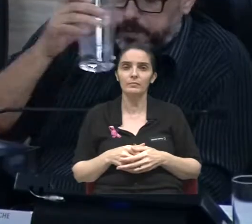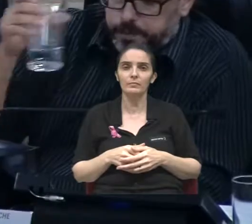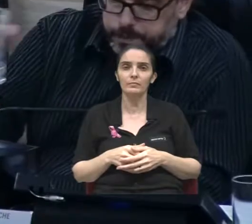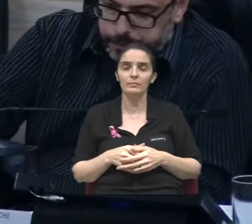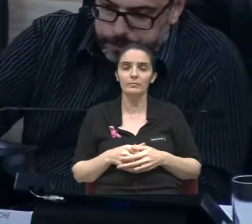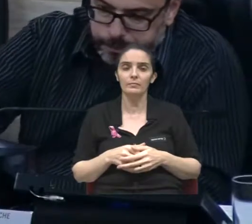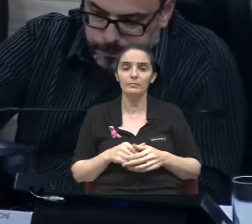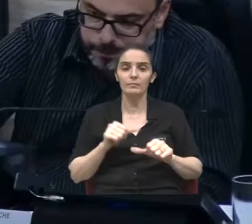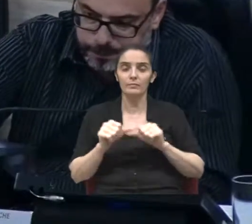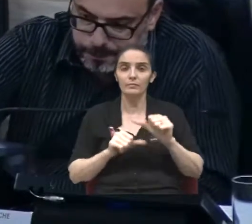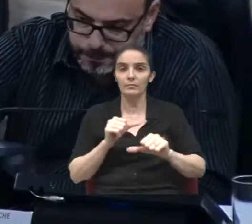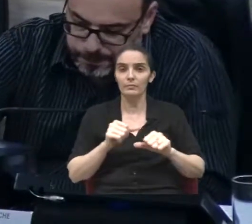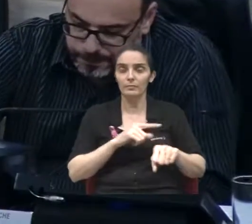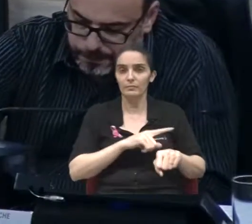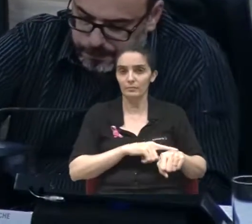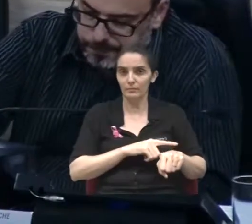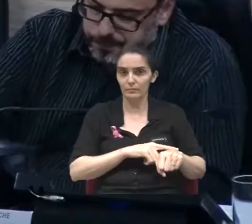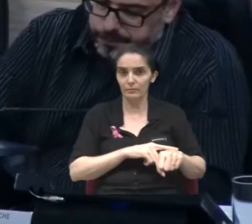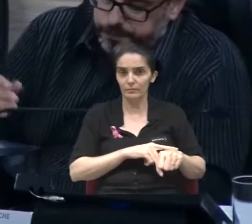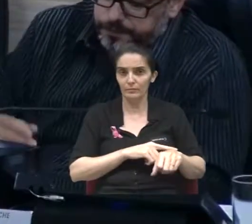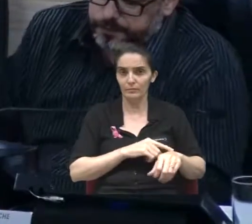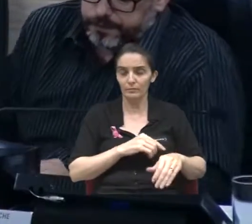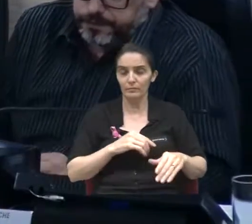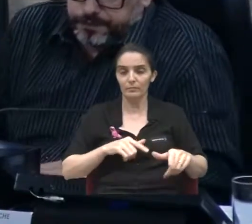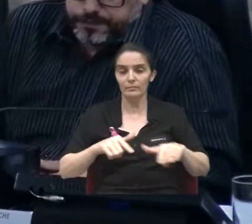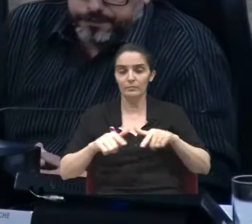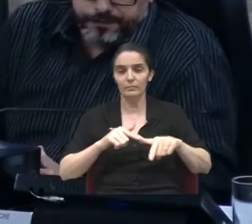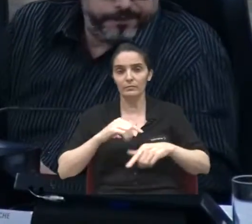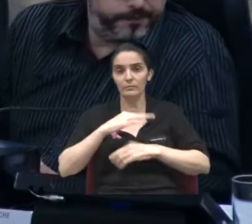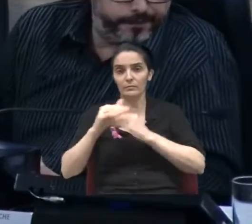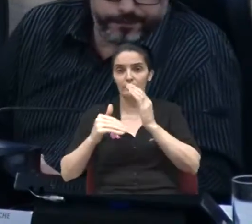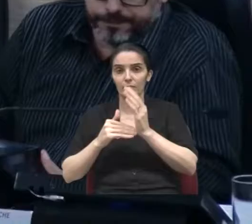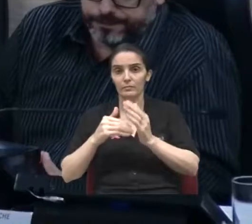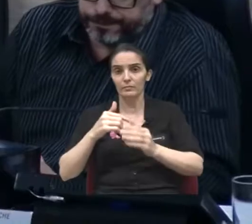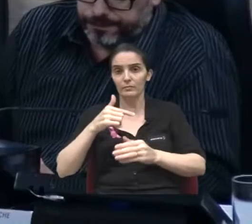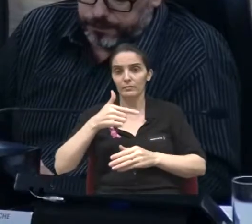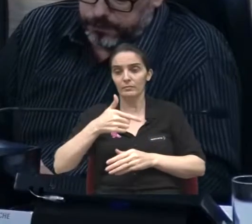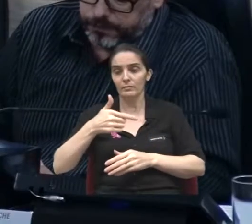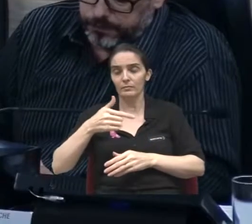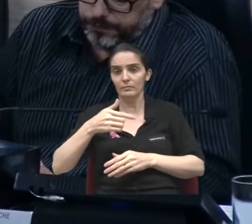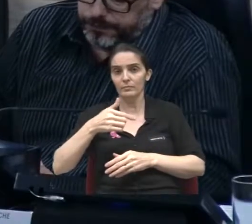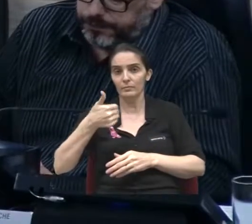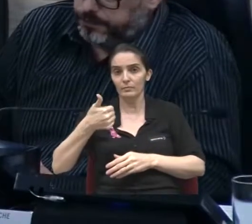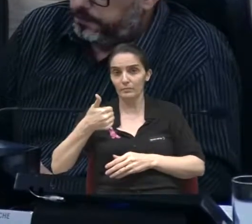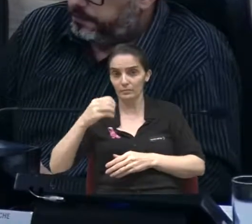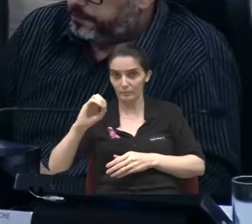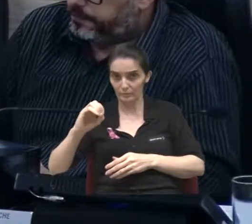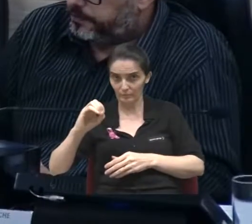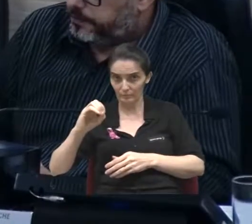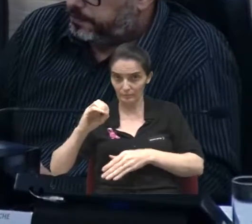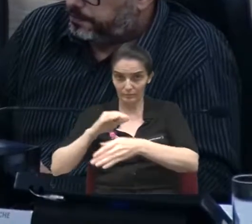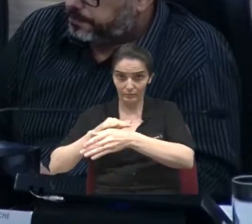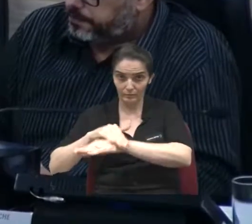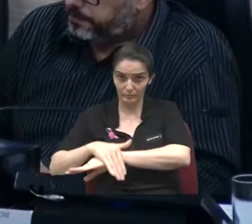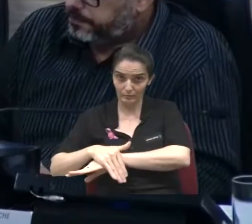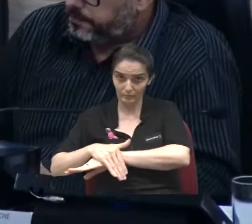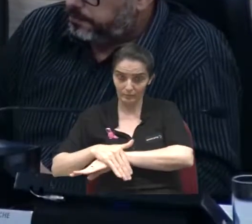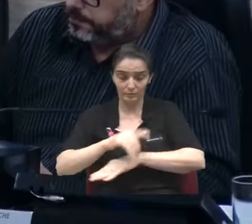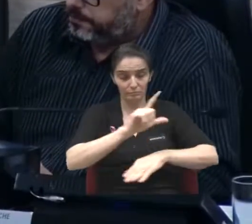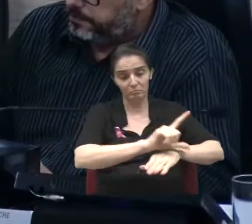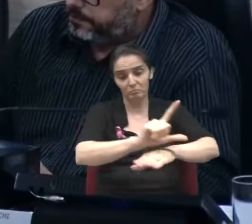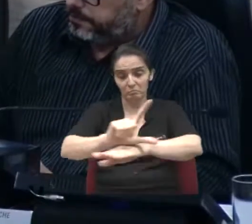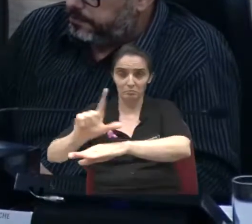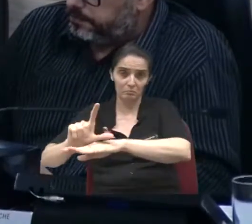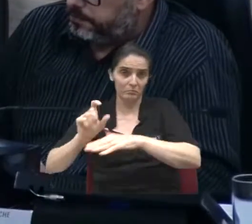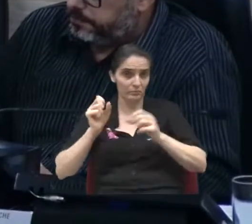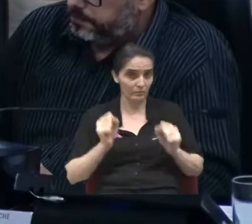horário até para 22 horas, opcional para o comércio. Com isso, quando foi aprovado,